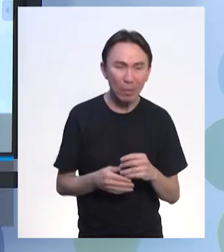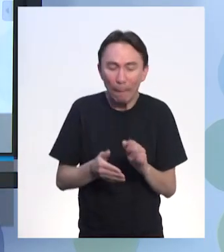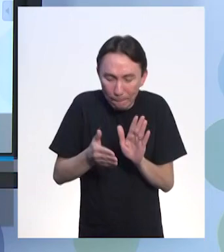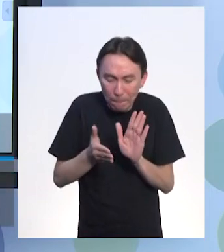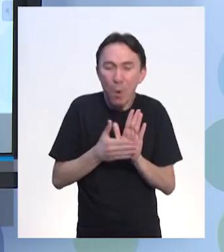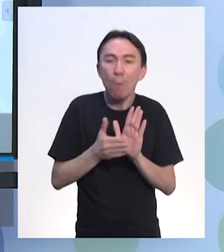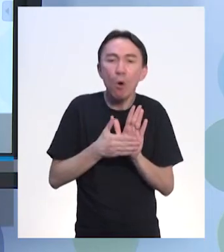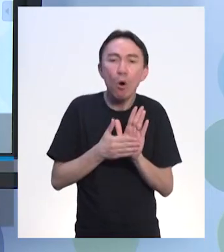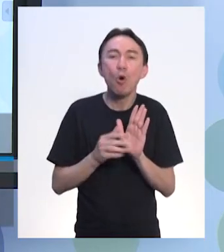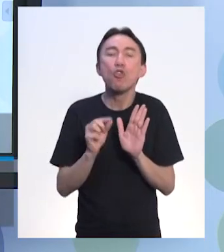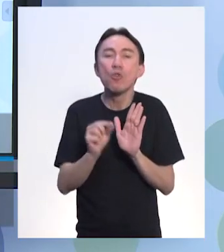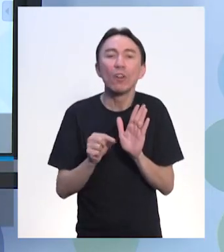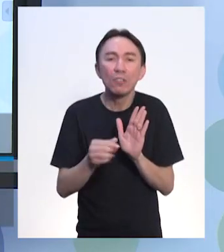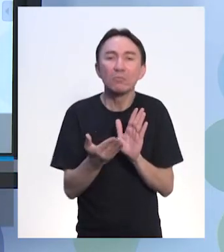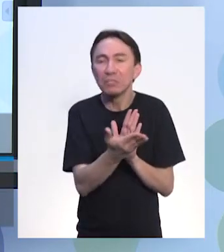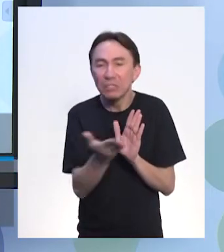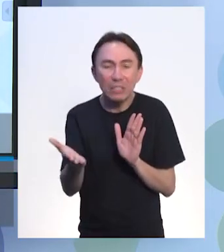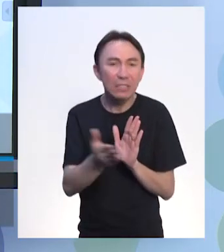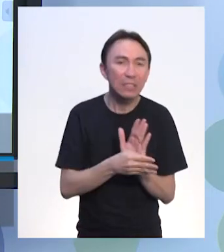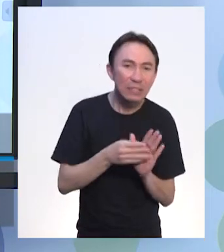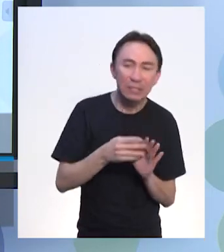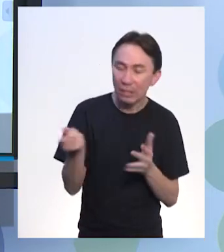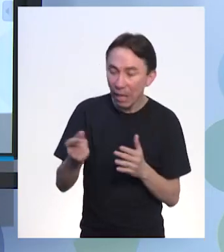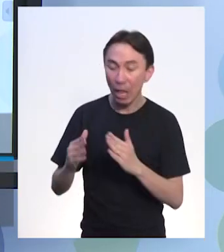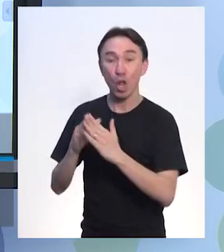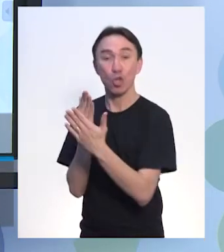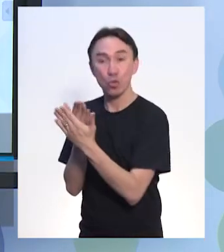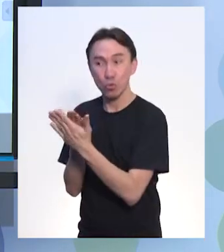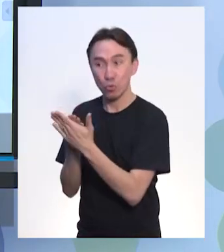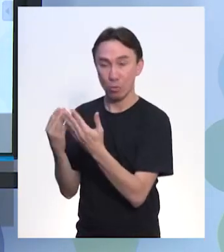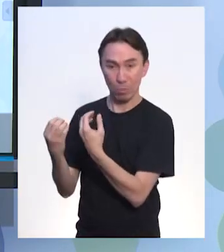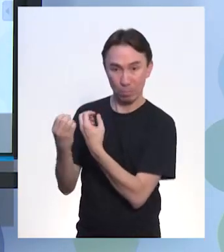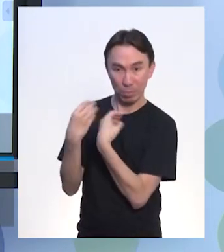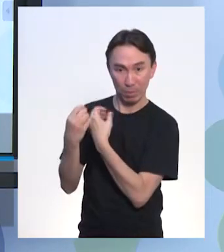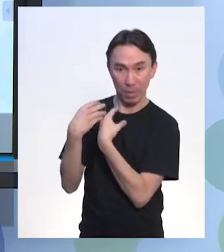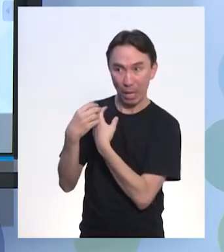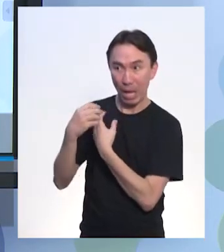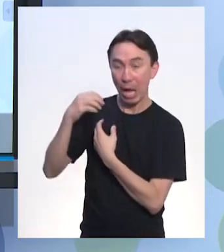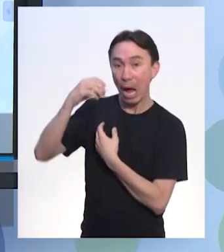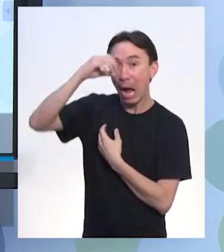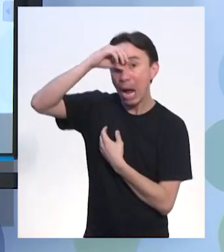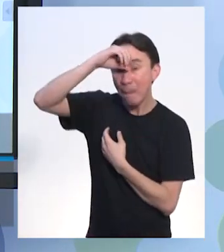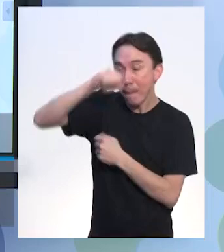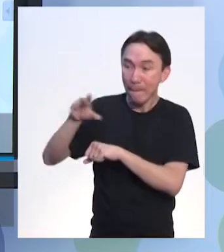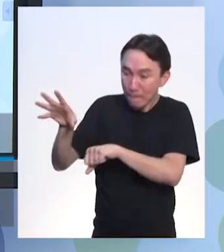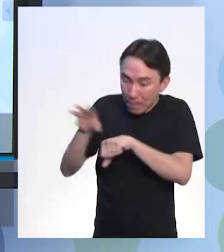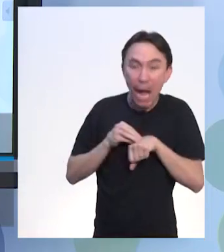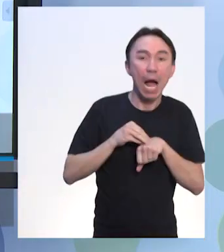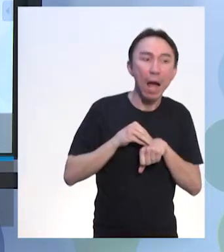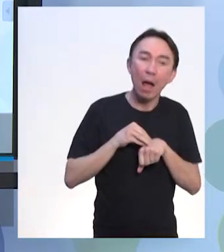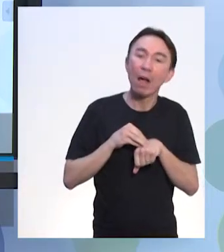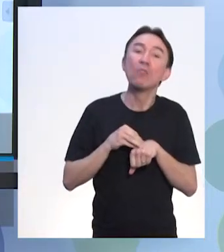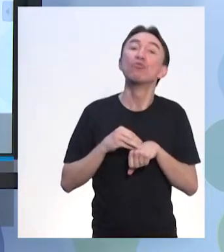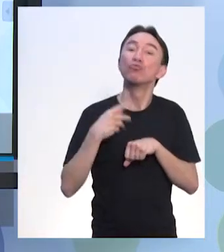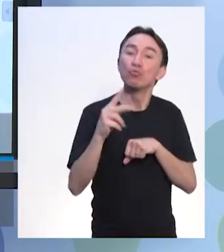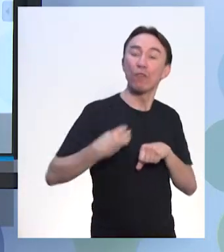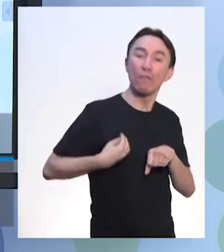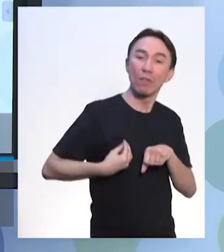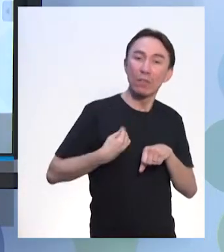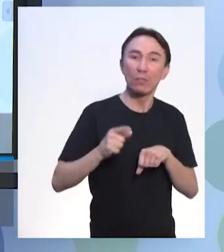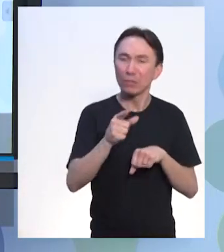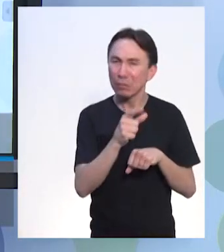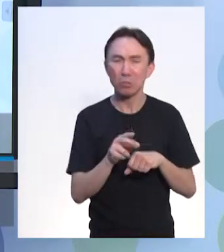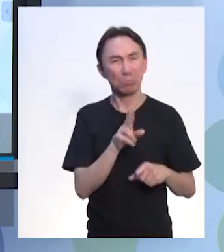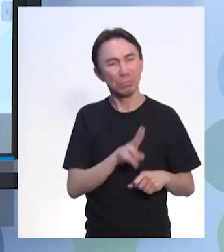sempre aproveitem o que vocês têm nas aulas e acabem levando isso para o dia a dia de vocês. Então, quando a gente dá a prática